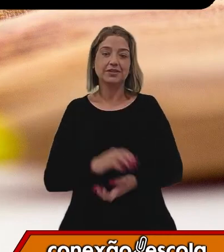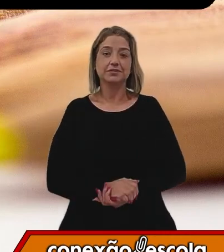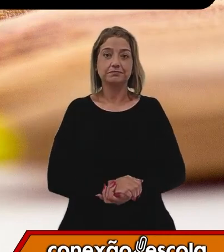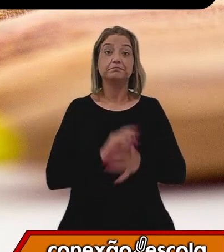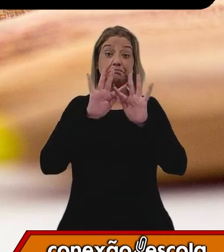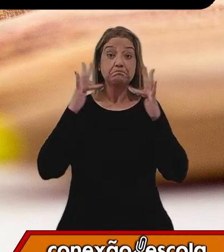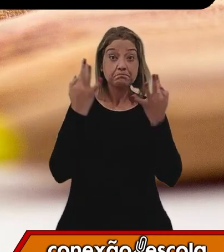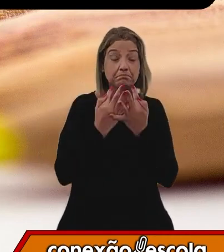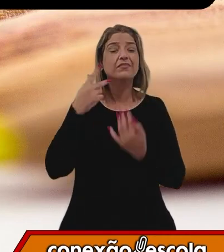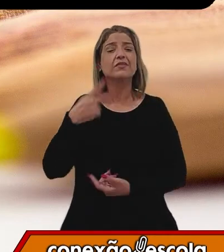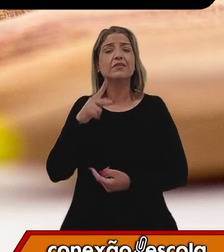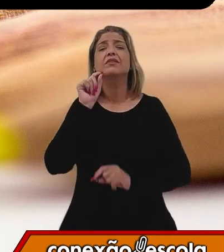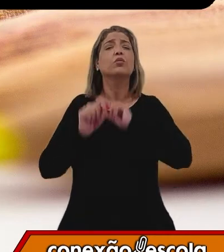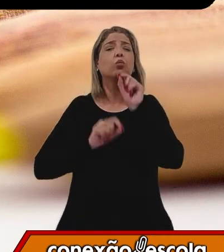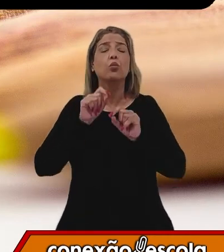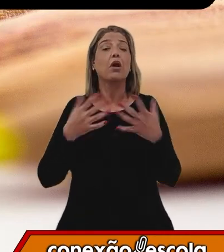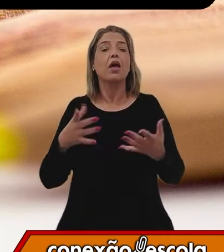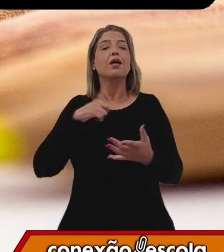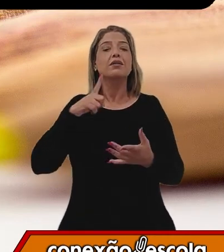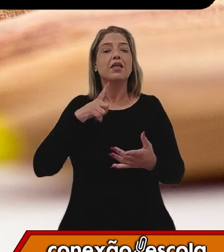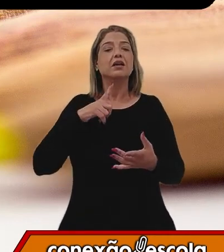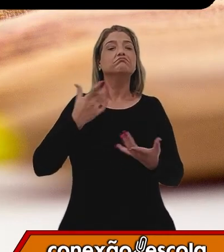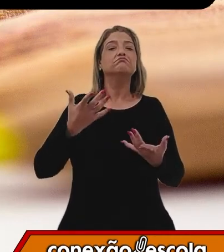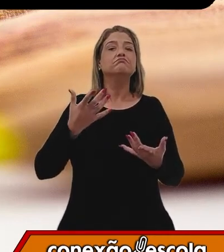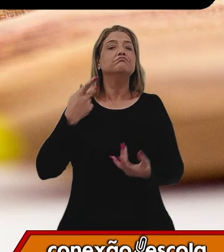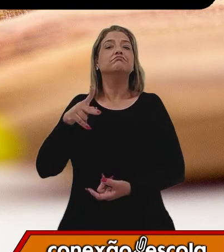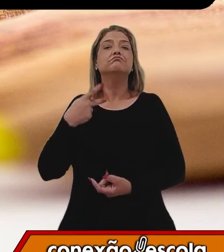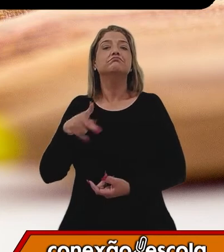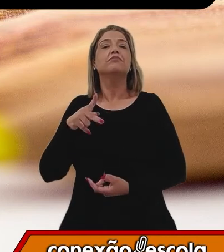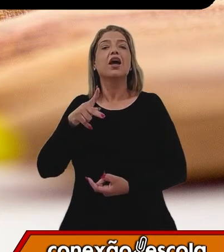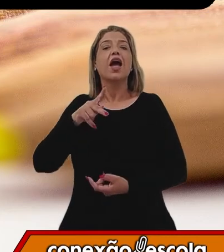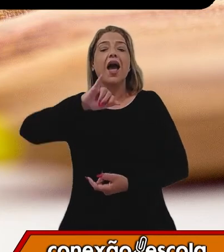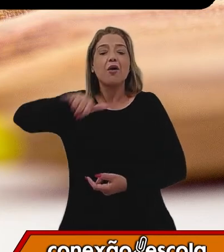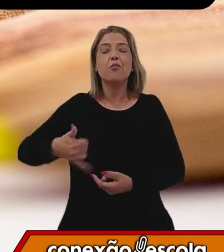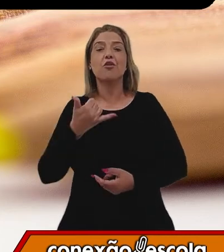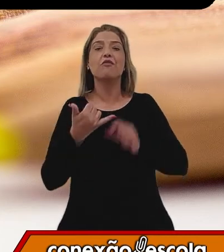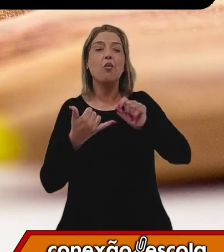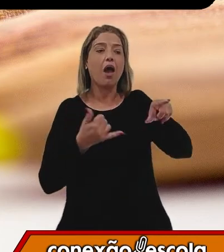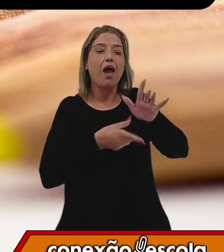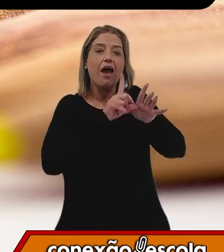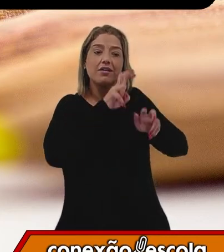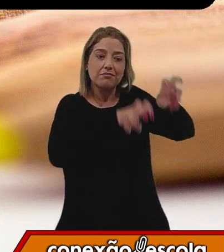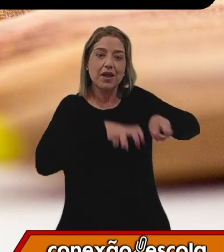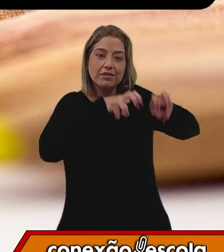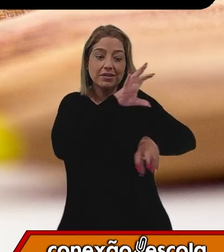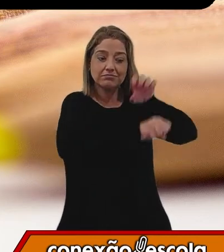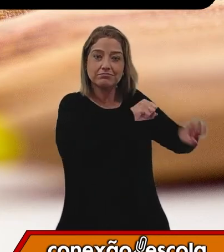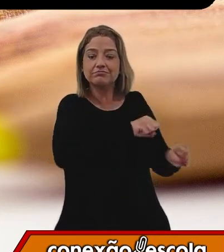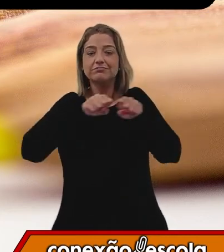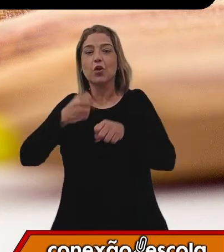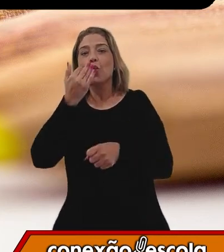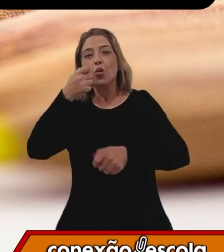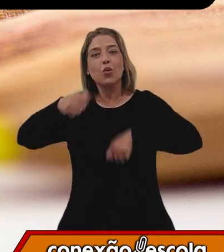essa família em específico, elas estão usufruindo daquilo que foi produzido no campo. E geralmente é assim que